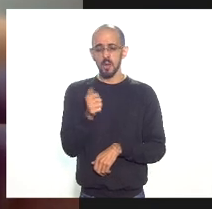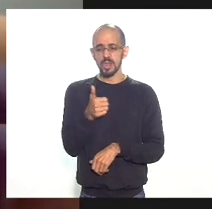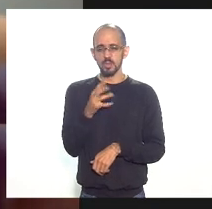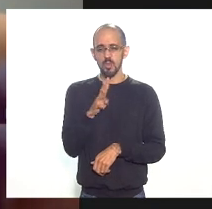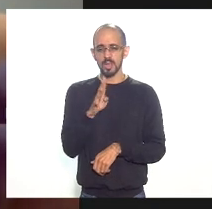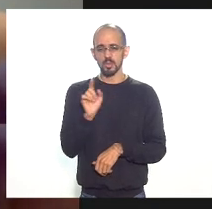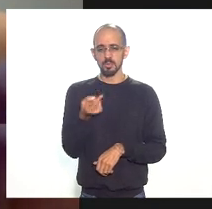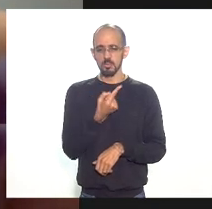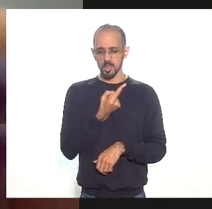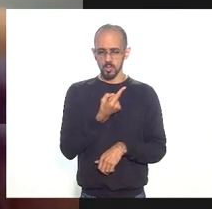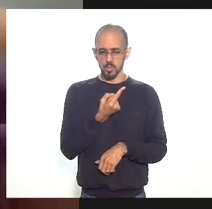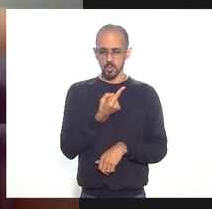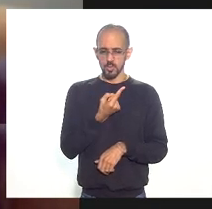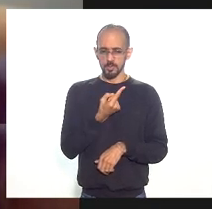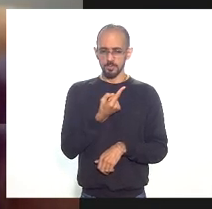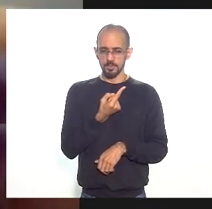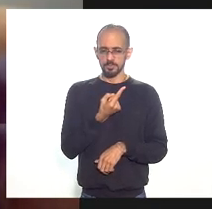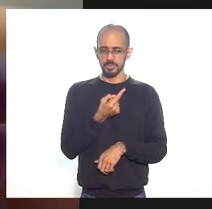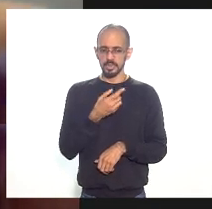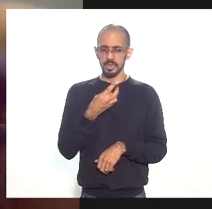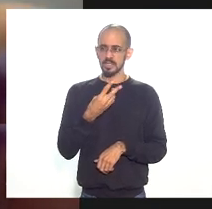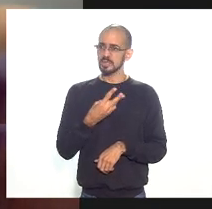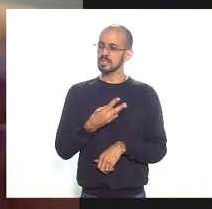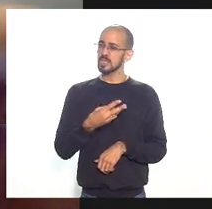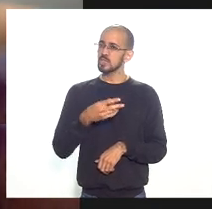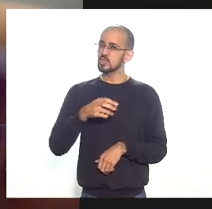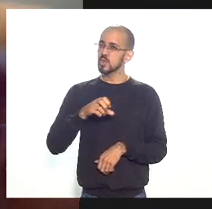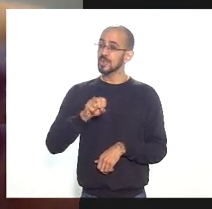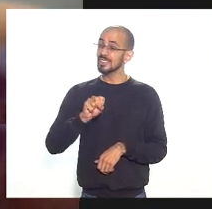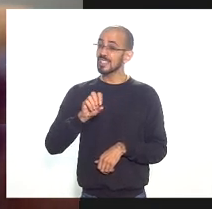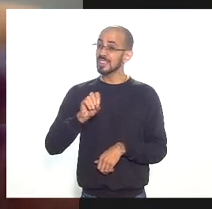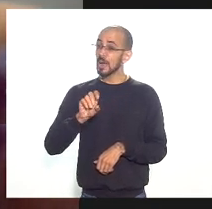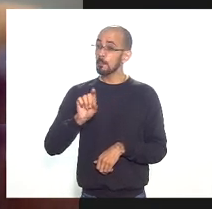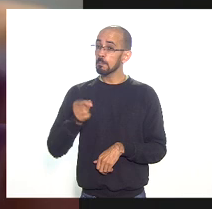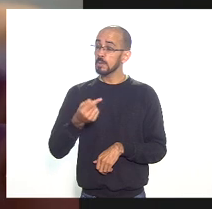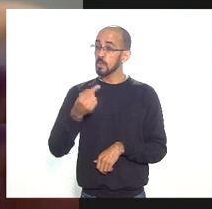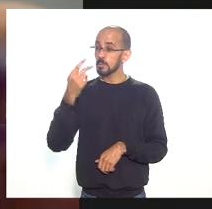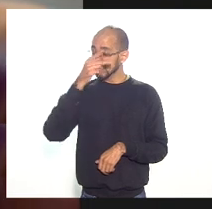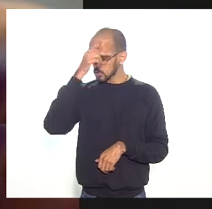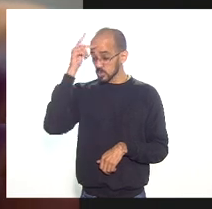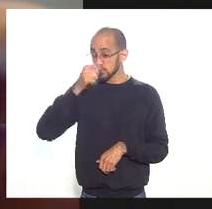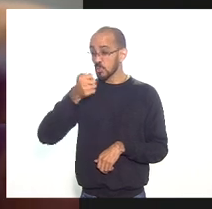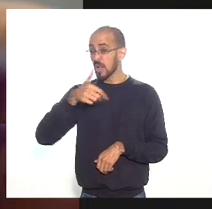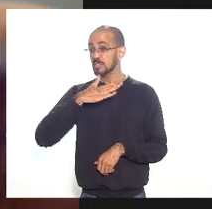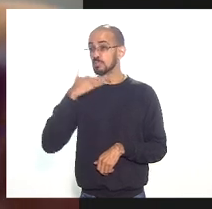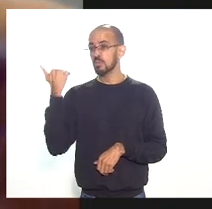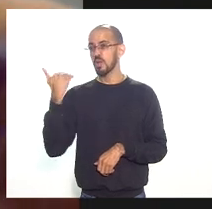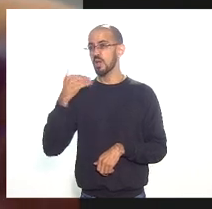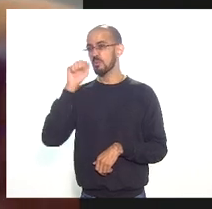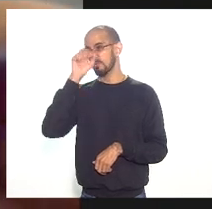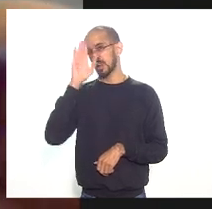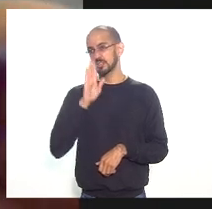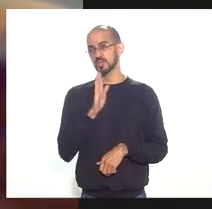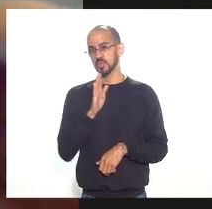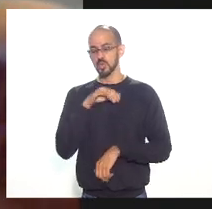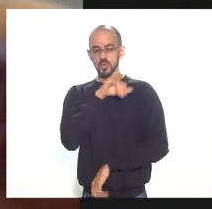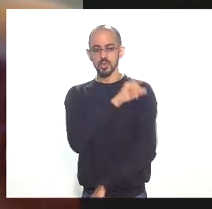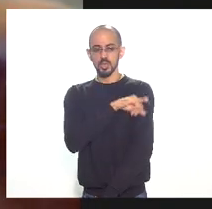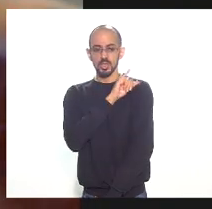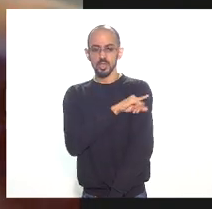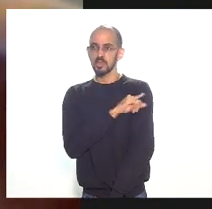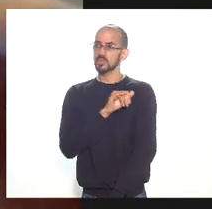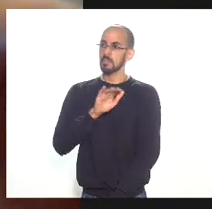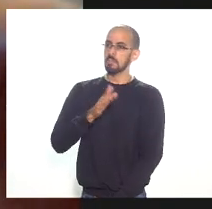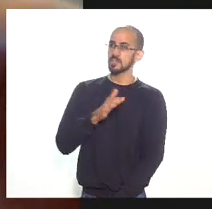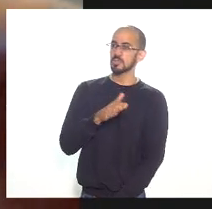mil, a gente já está quase batendo a 380 mil pessoas mortas no Brasil, no Rio de Janeiro já são cerca